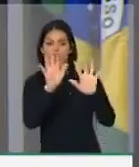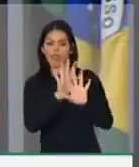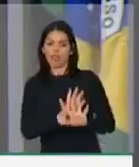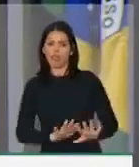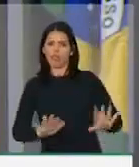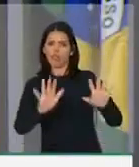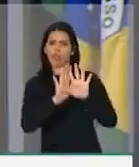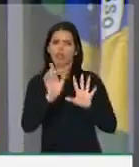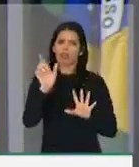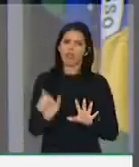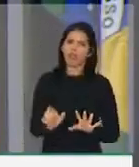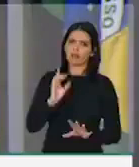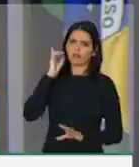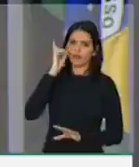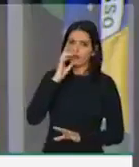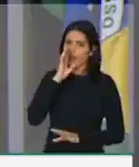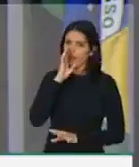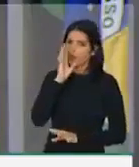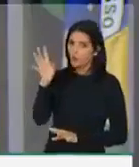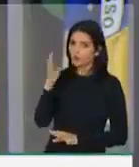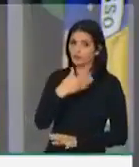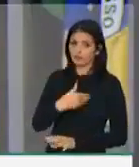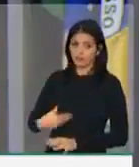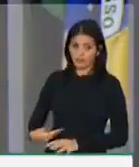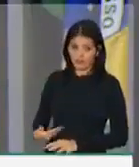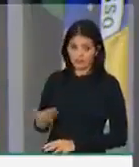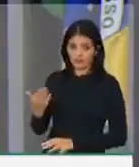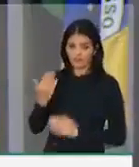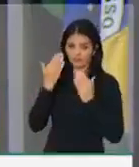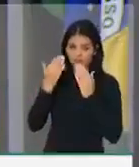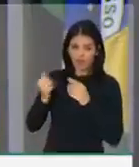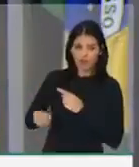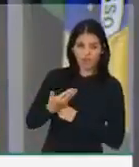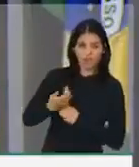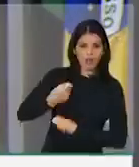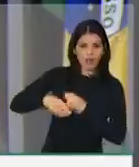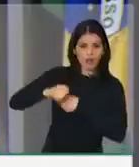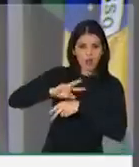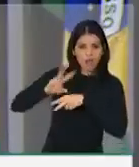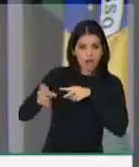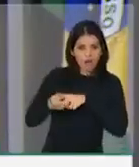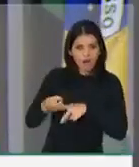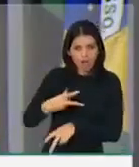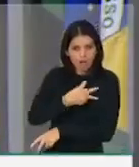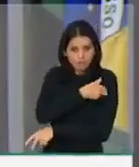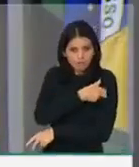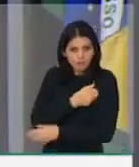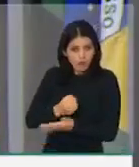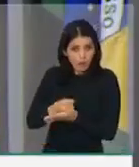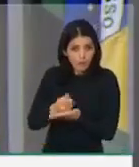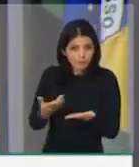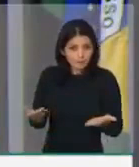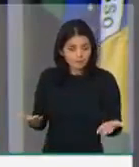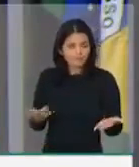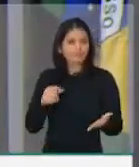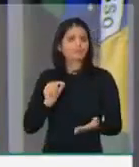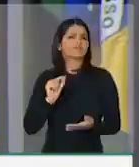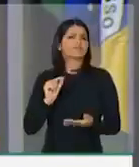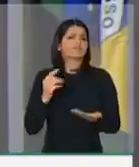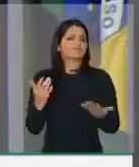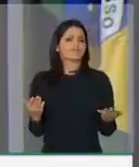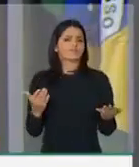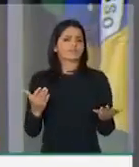de um deputado que acusa o governo sobre o suposto caso de corrupção na compra de vacinas E aí